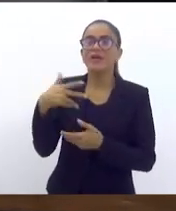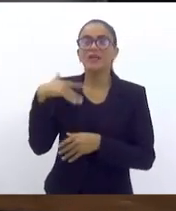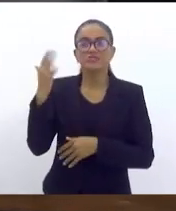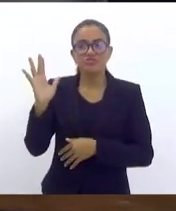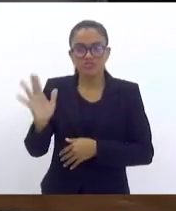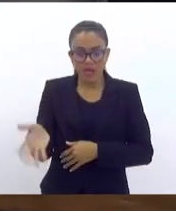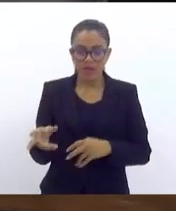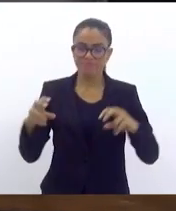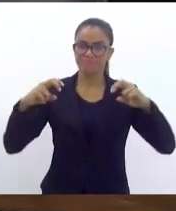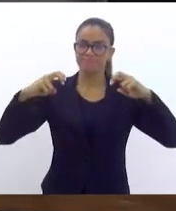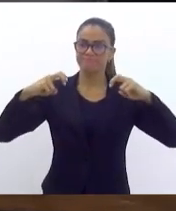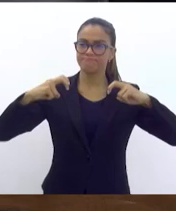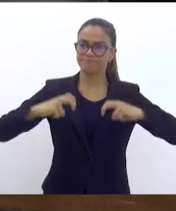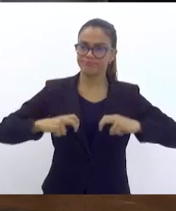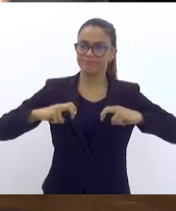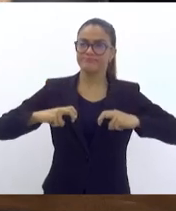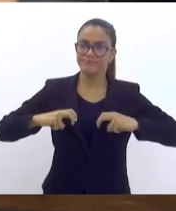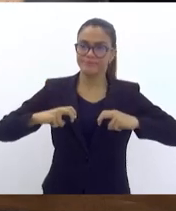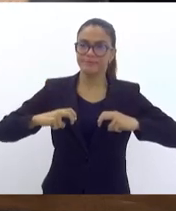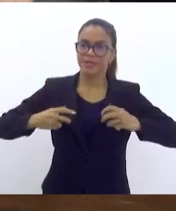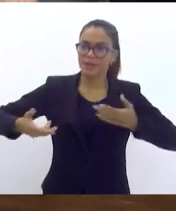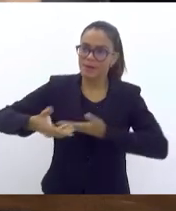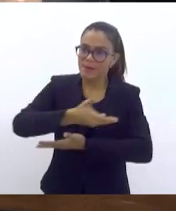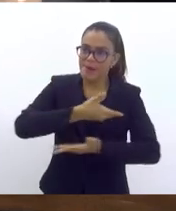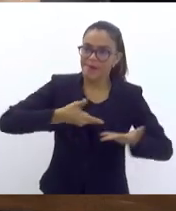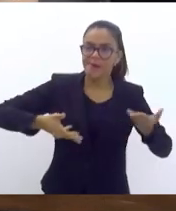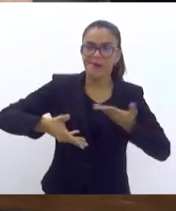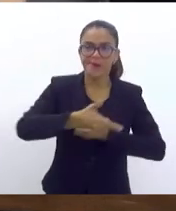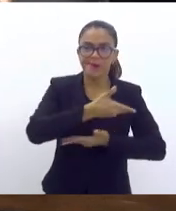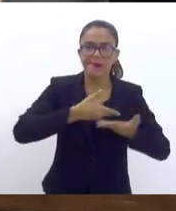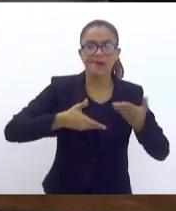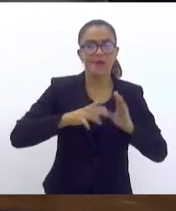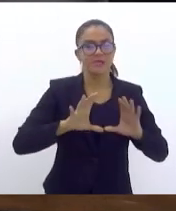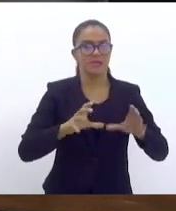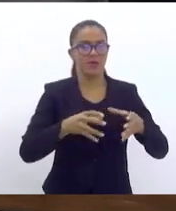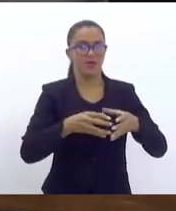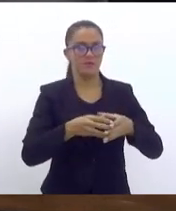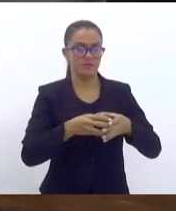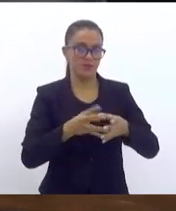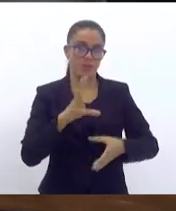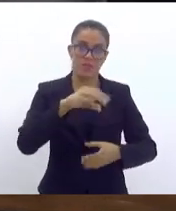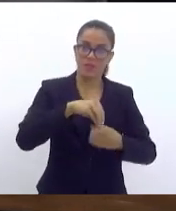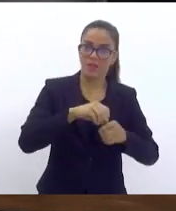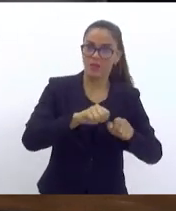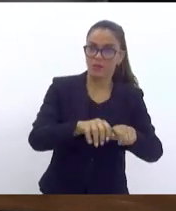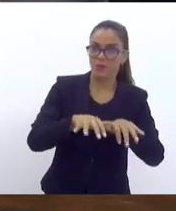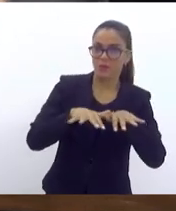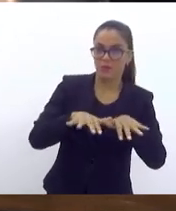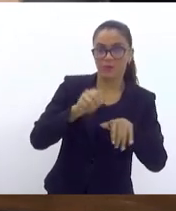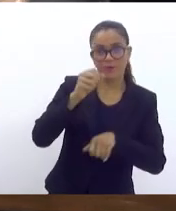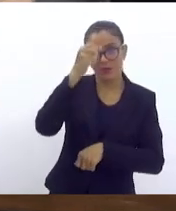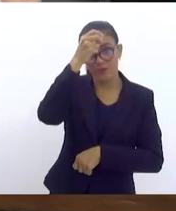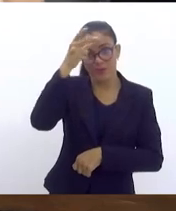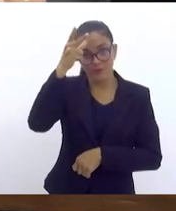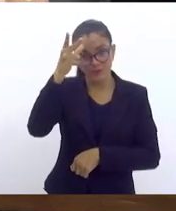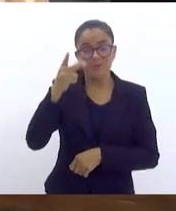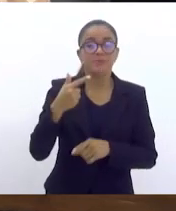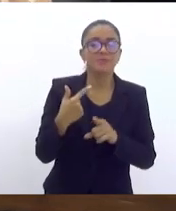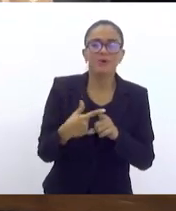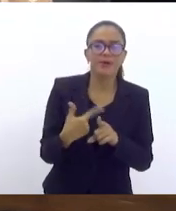sentamos para poder receber essa comissão no nosso município Porque